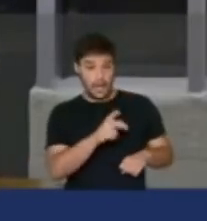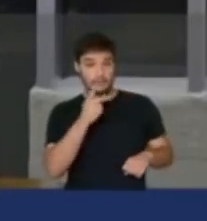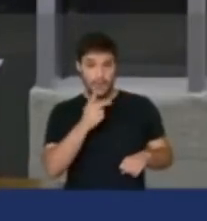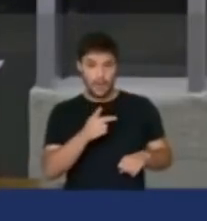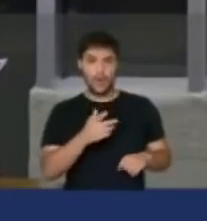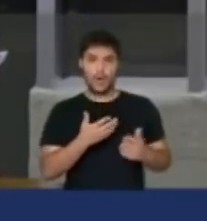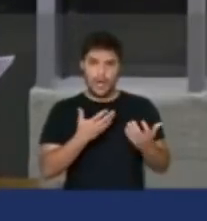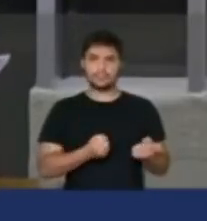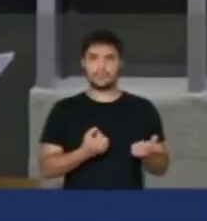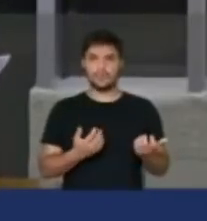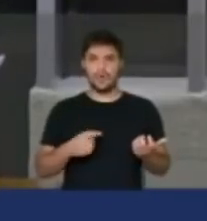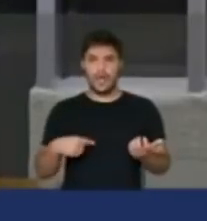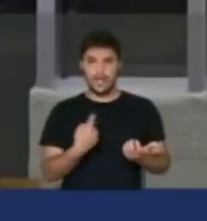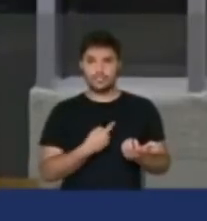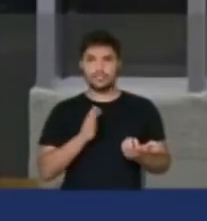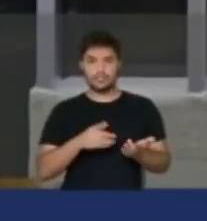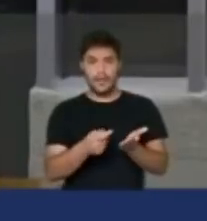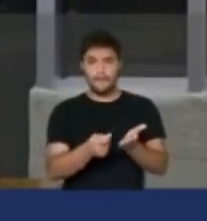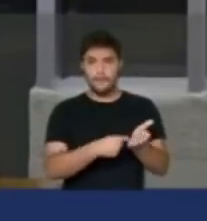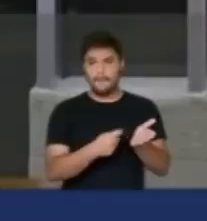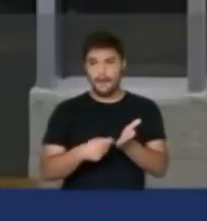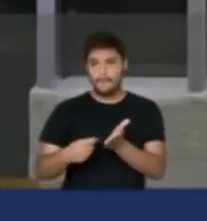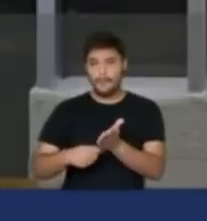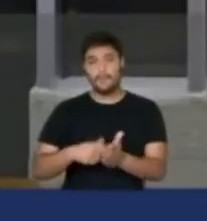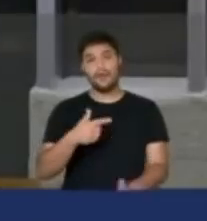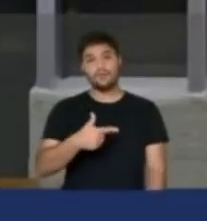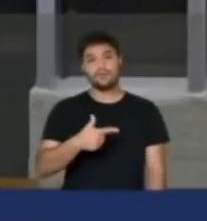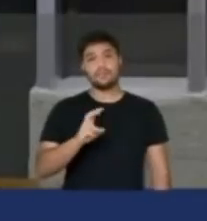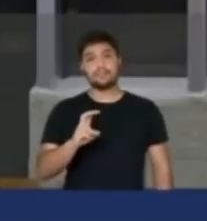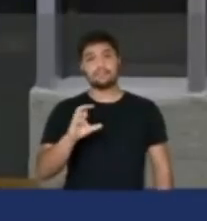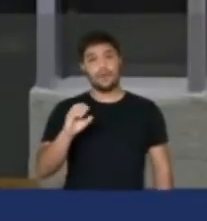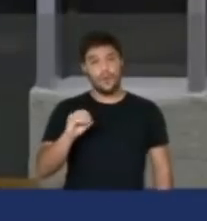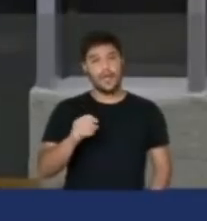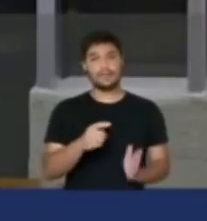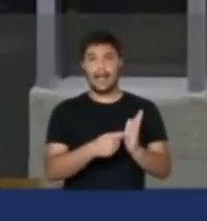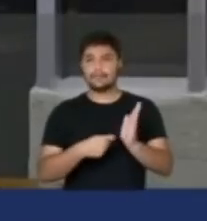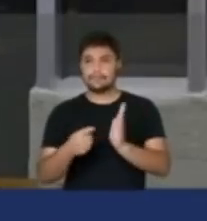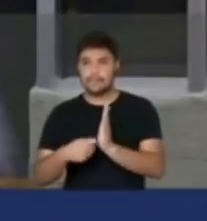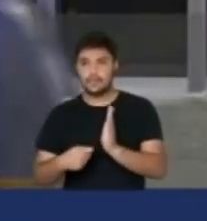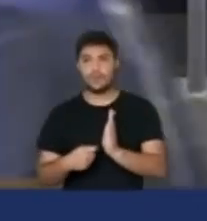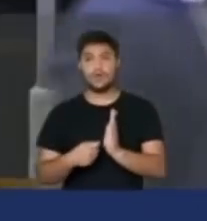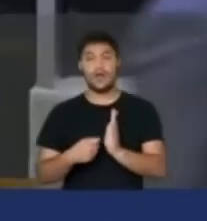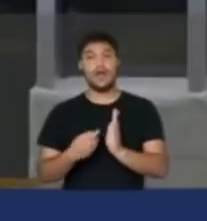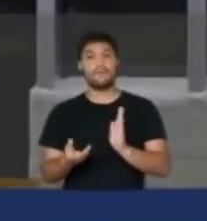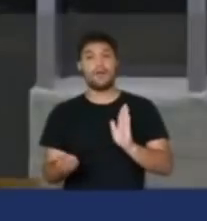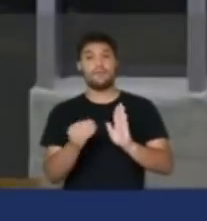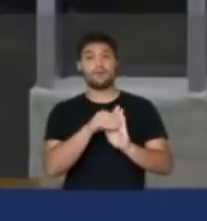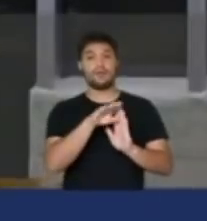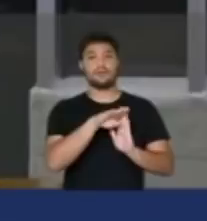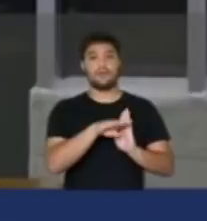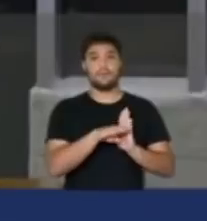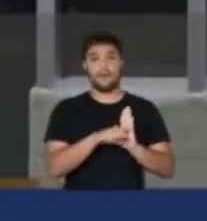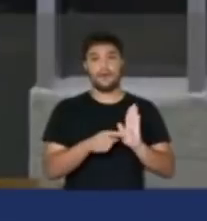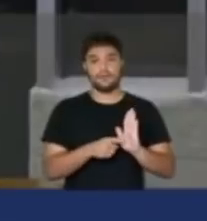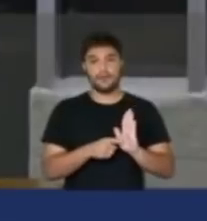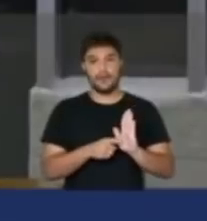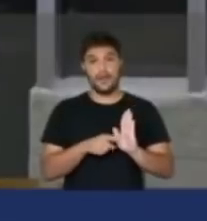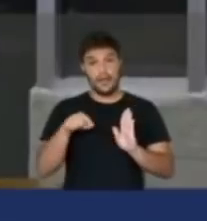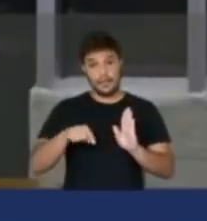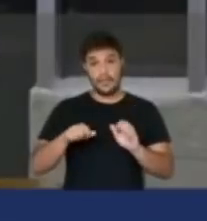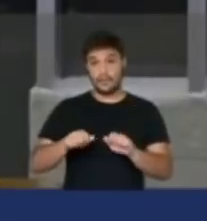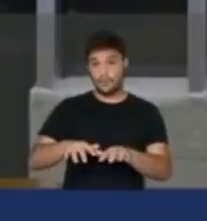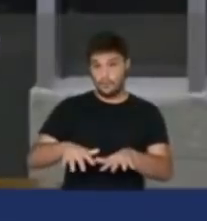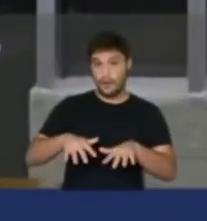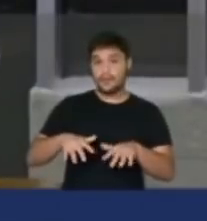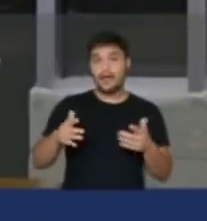responsabilidade, nós colhemos 250 assinaturas para chamar para a pauta daqui do plenário, ou seja,